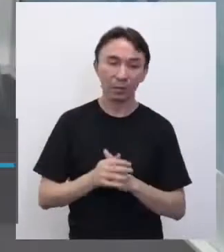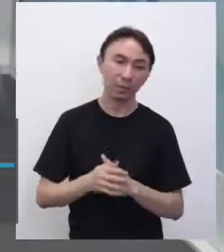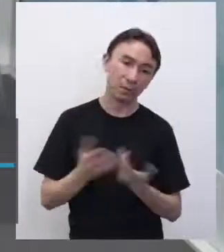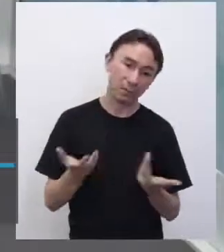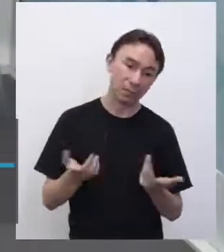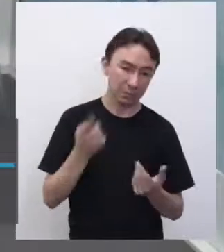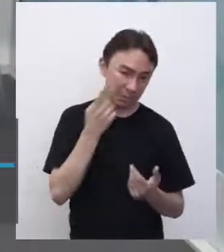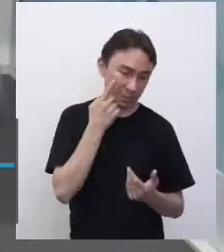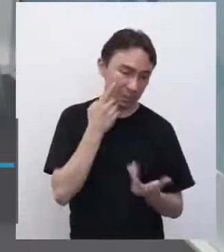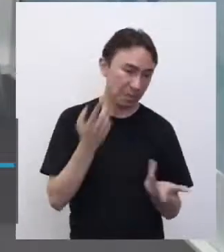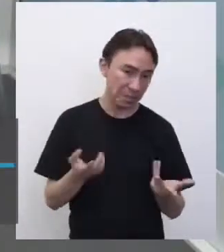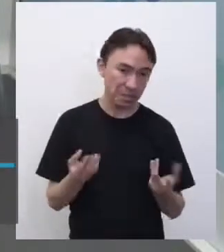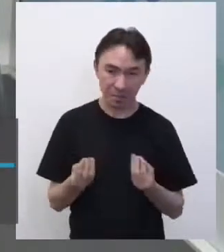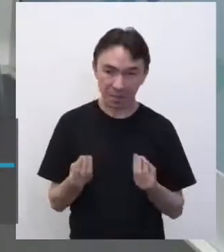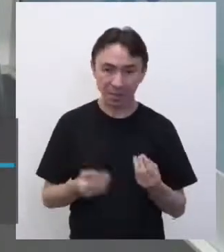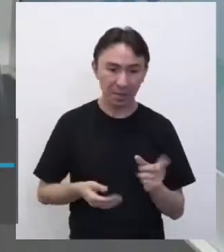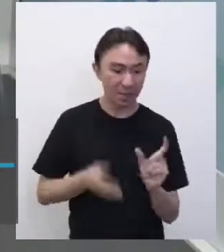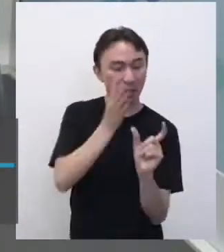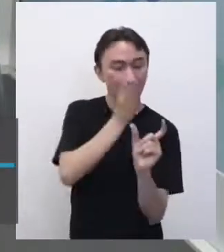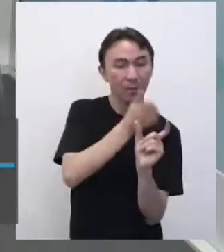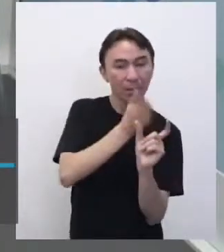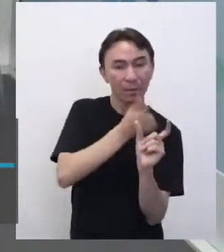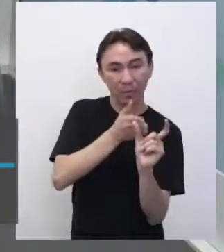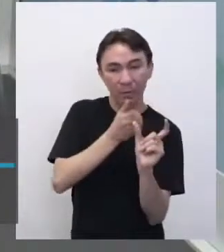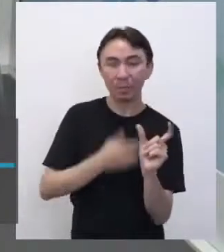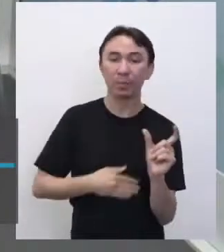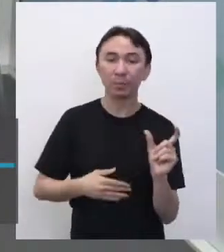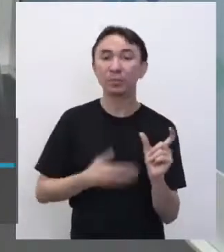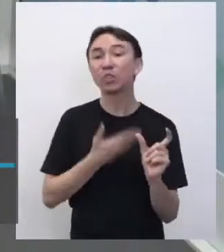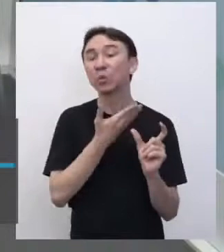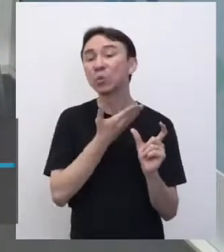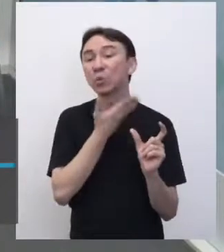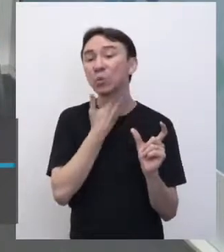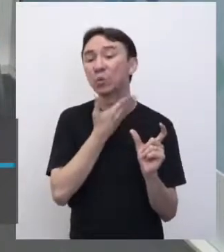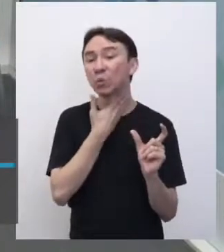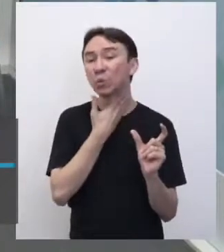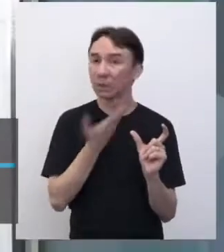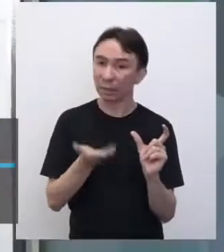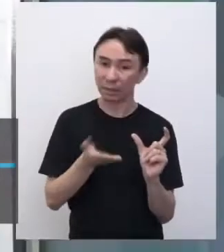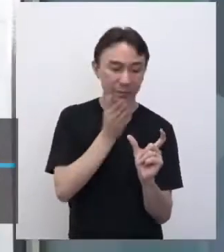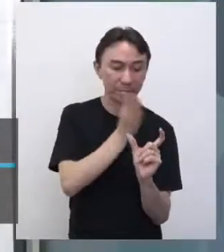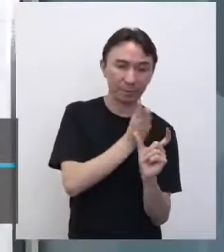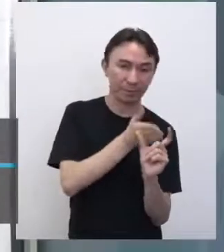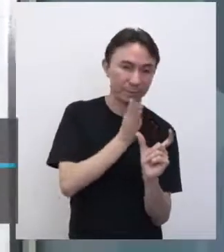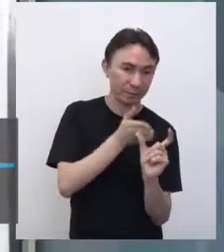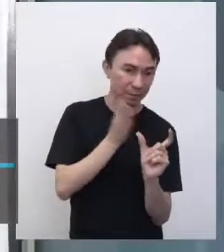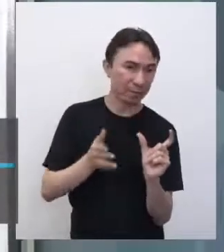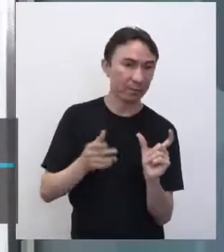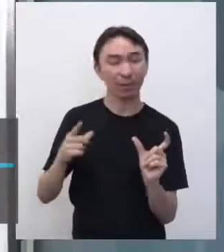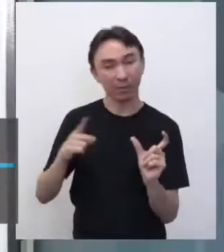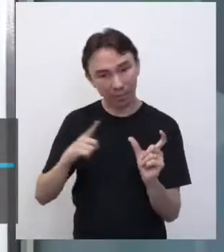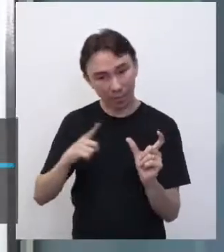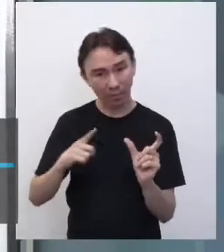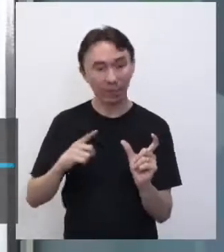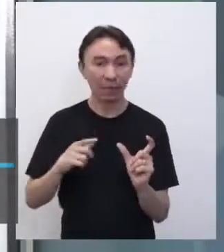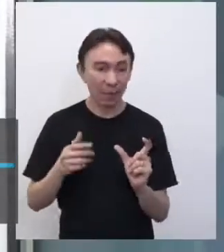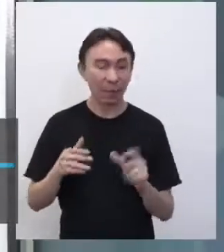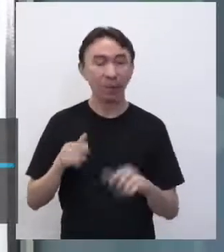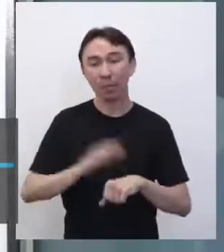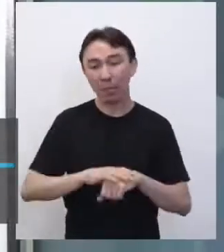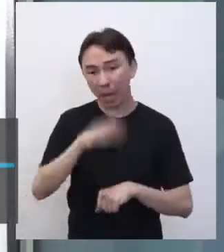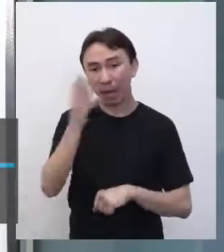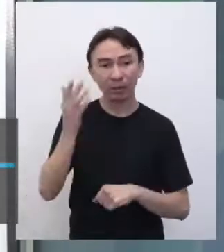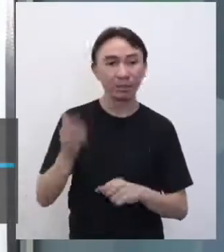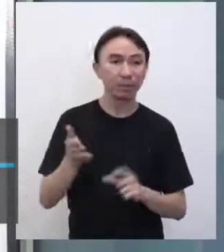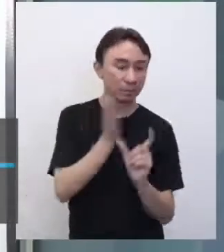porque a divisão silábica ela é feita por sons de vogal. Então, quanto mais sons de vogal eu tiver ali, significa que eu tenho